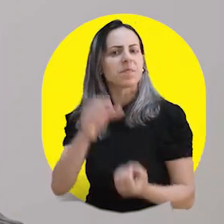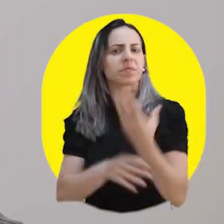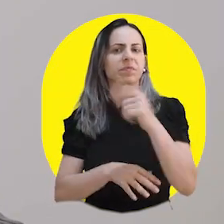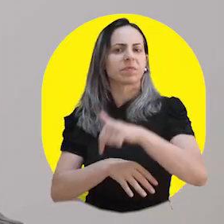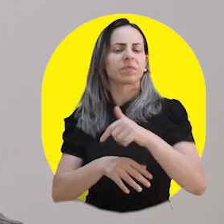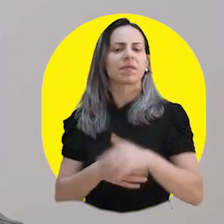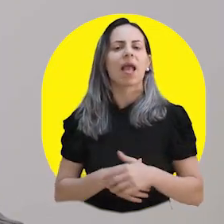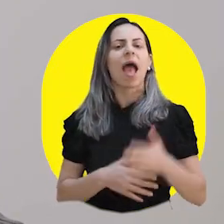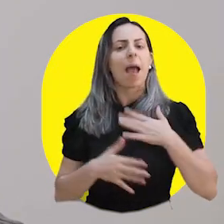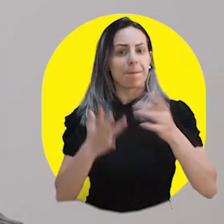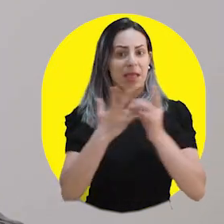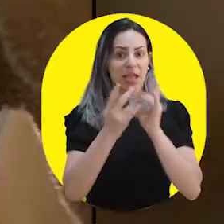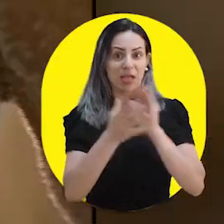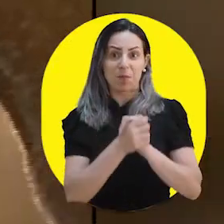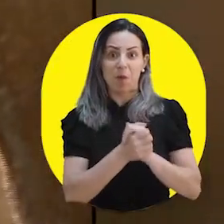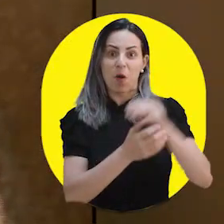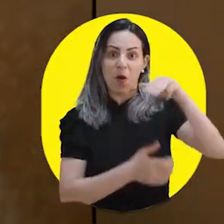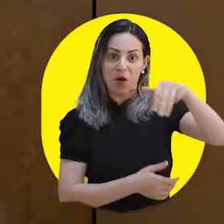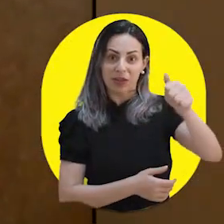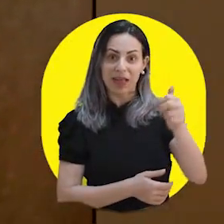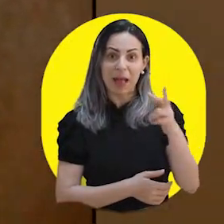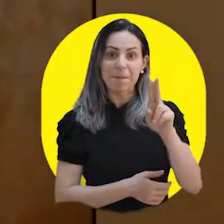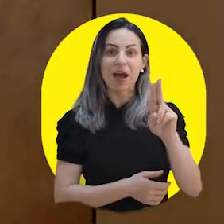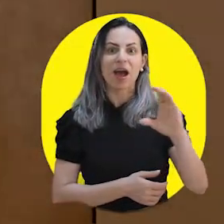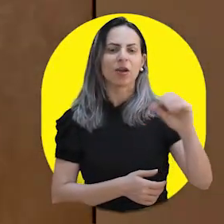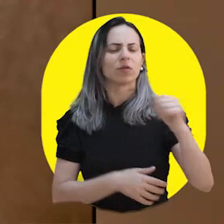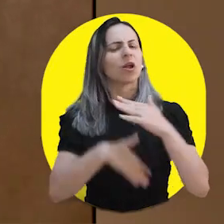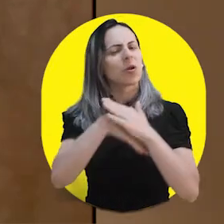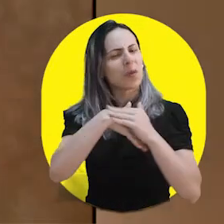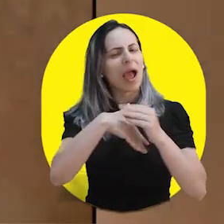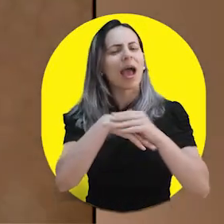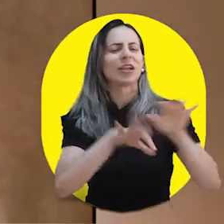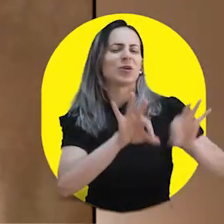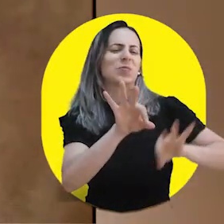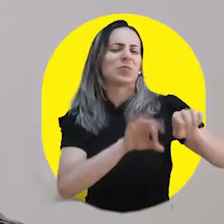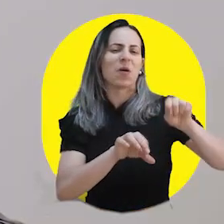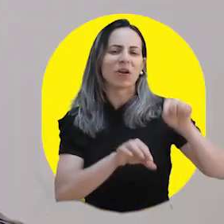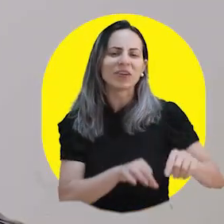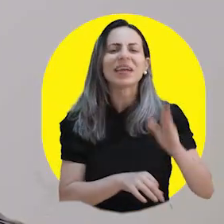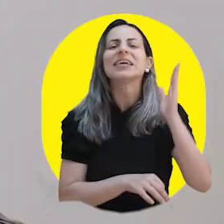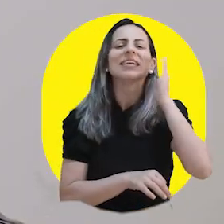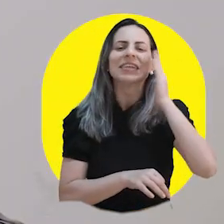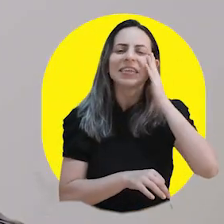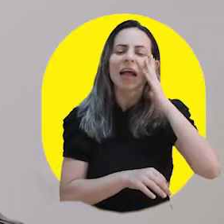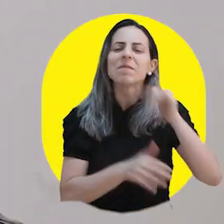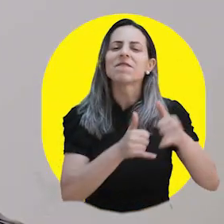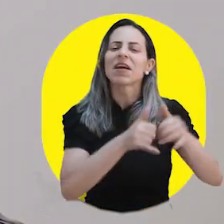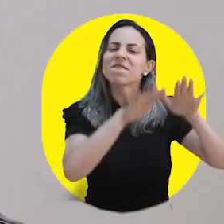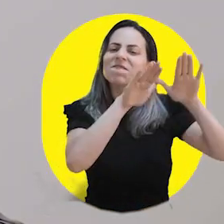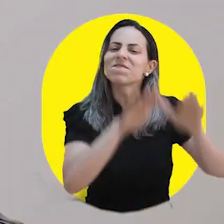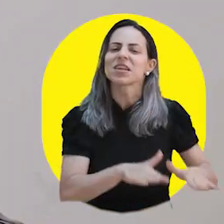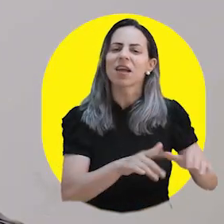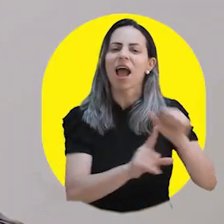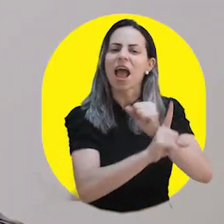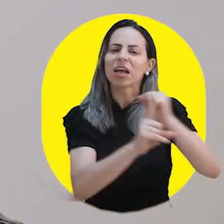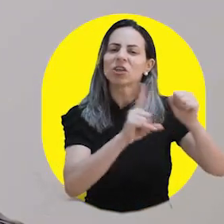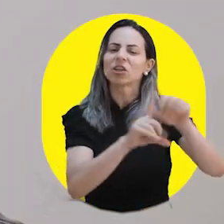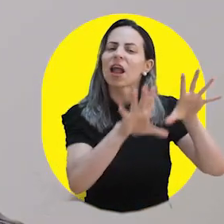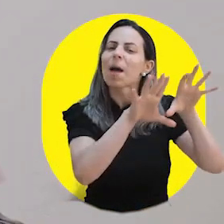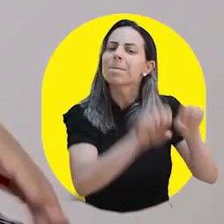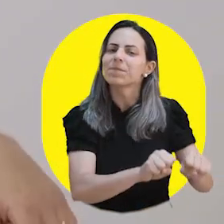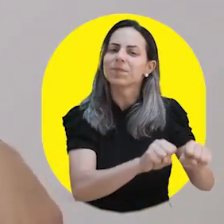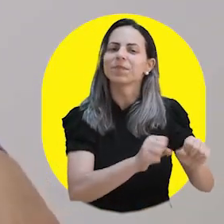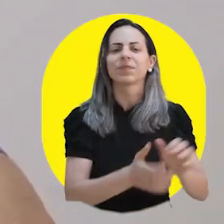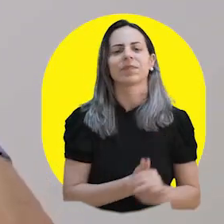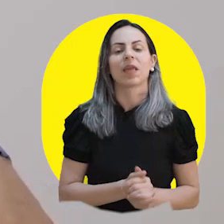dos programas que foram criados. Minha esposa tem um carinho muito grande por isso, a Maruca, e a gente sabe que é um programa que veio para ficar, né? Pertence